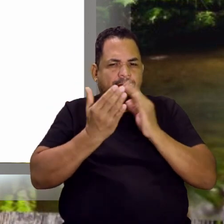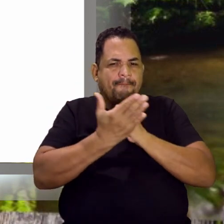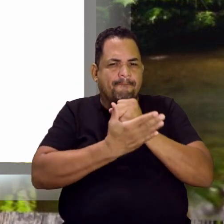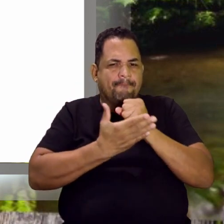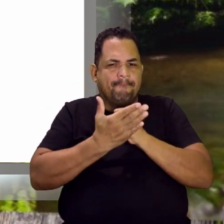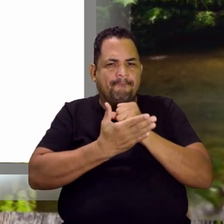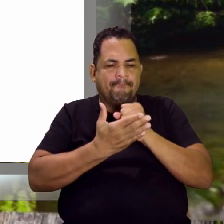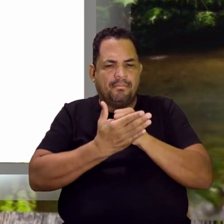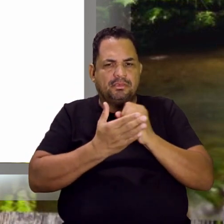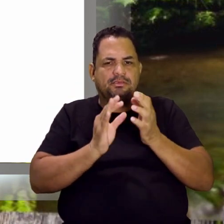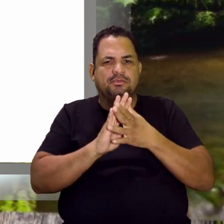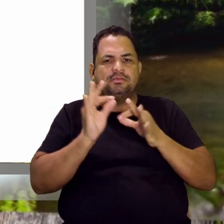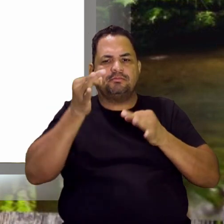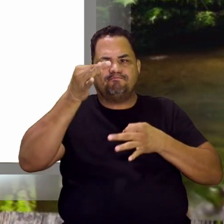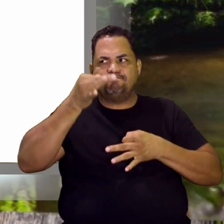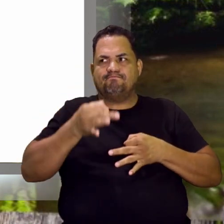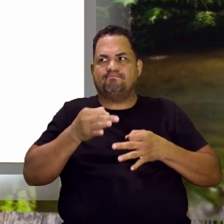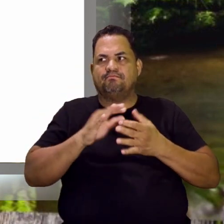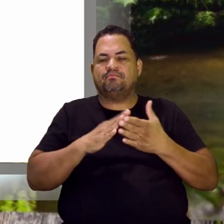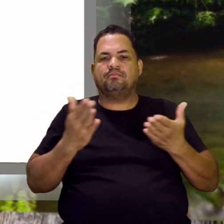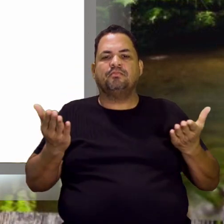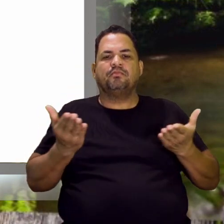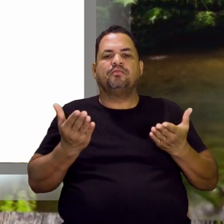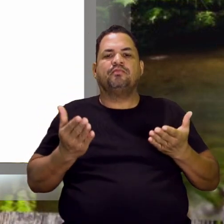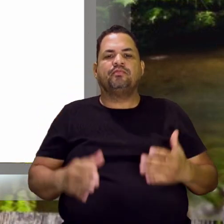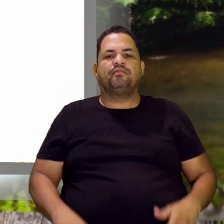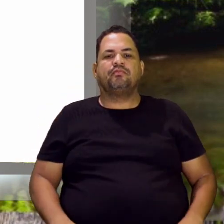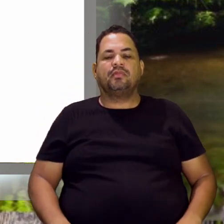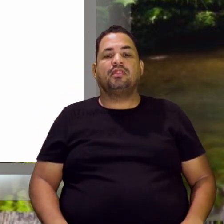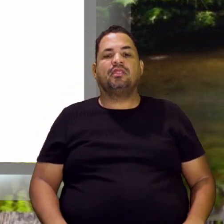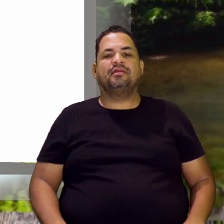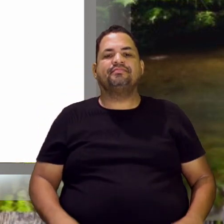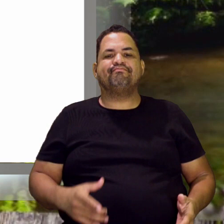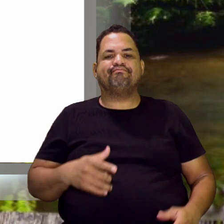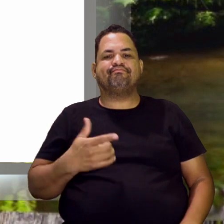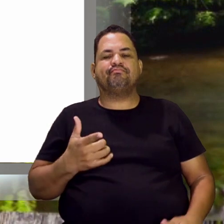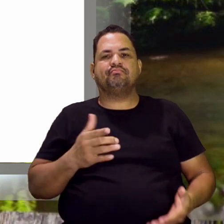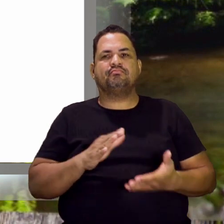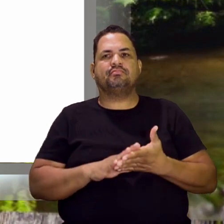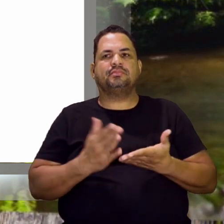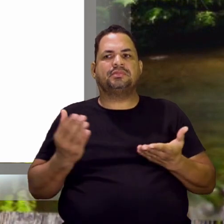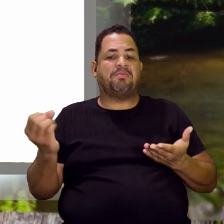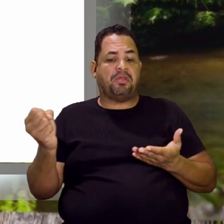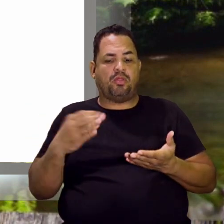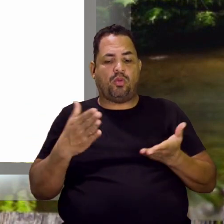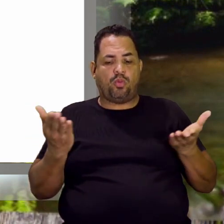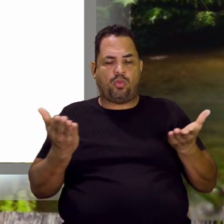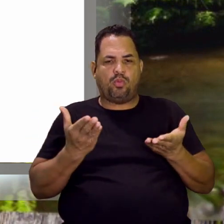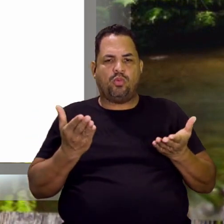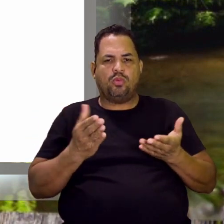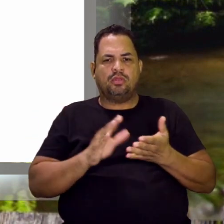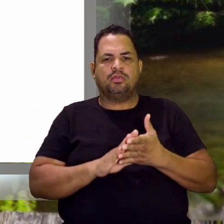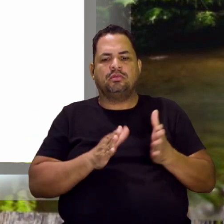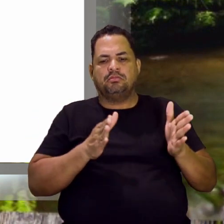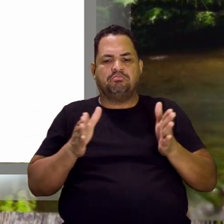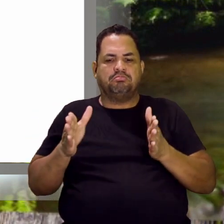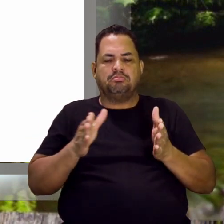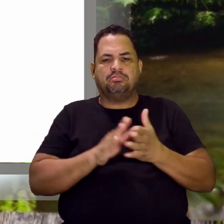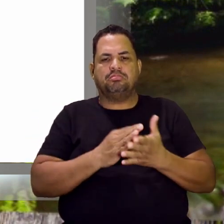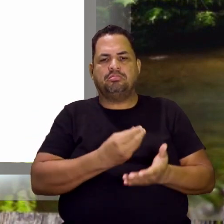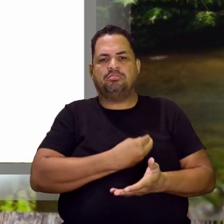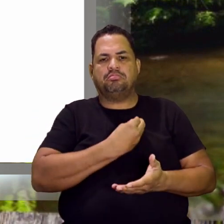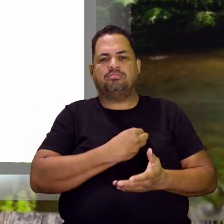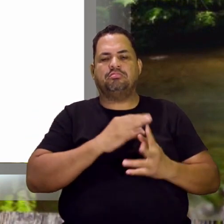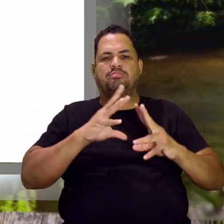consistência nas informações dele, que até hoje, mesmo num tempo bem mais moderno do que a época que ele viveu,